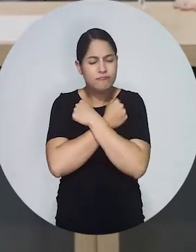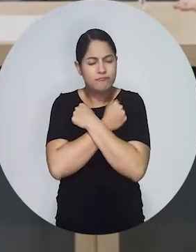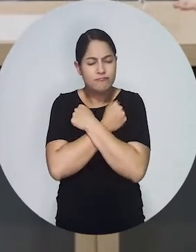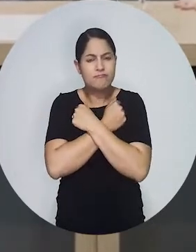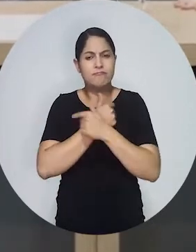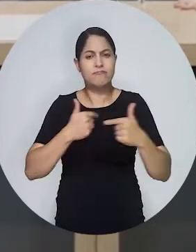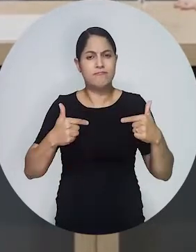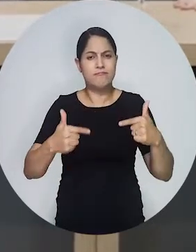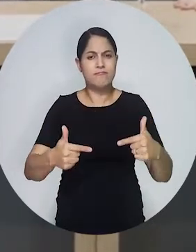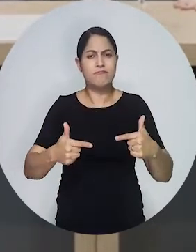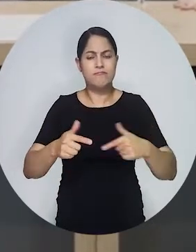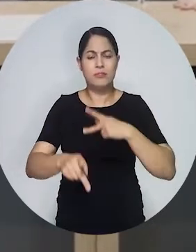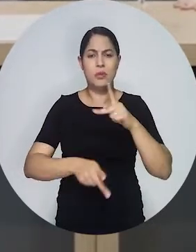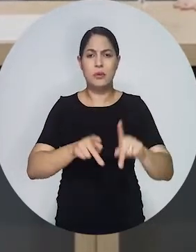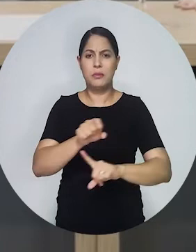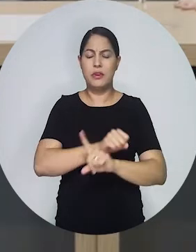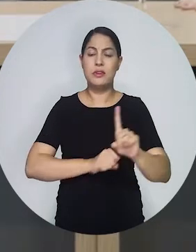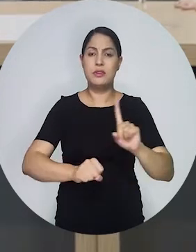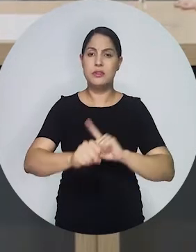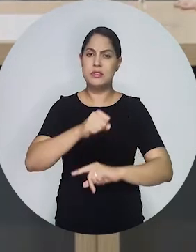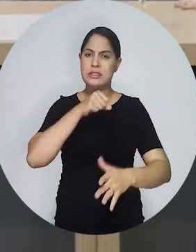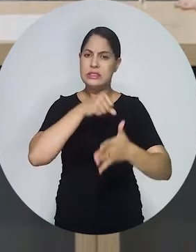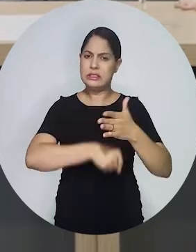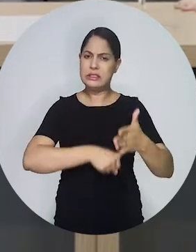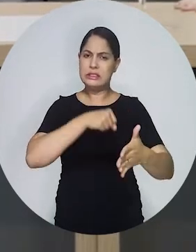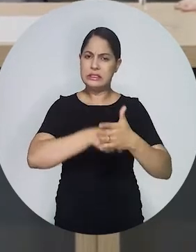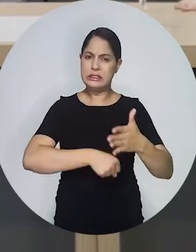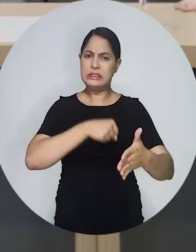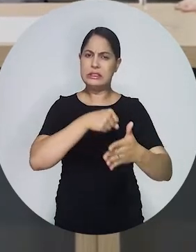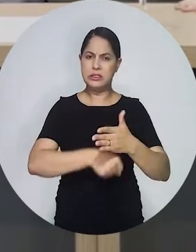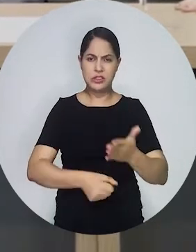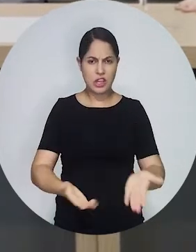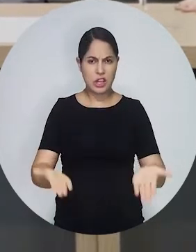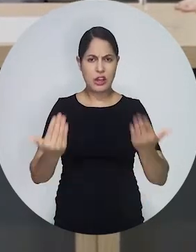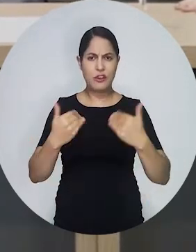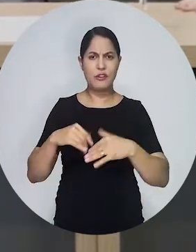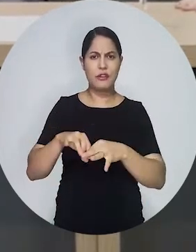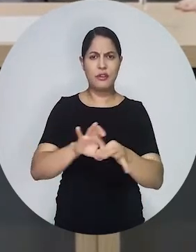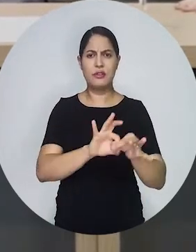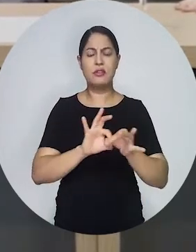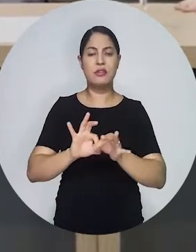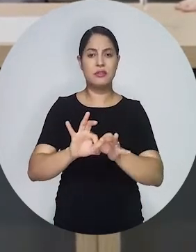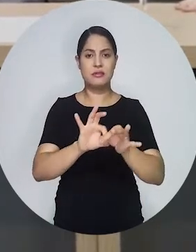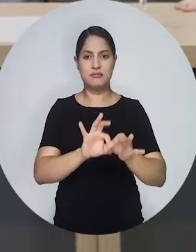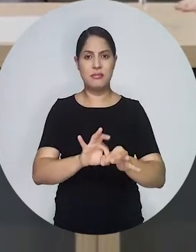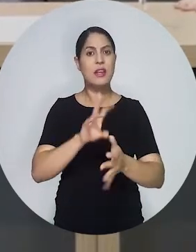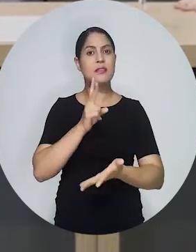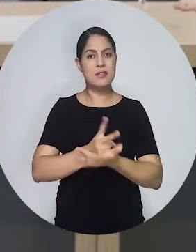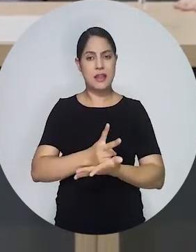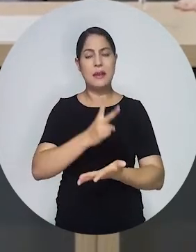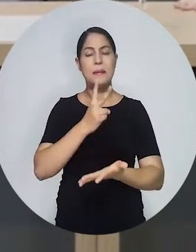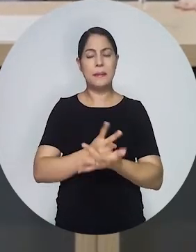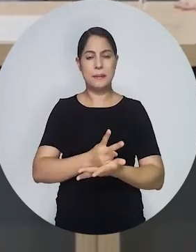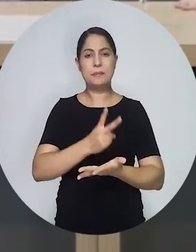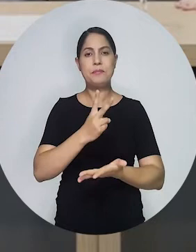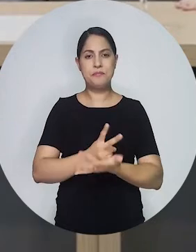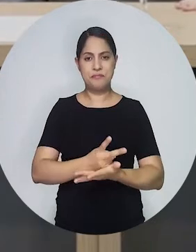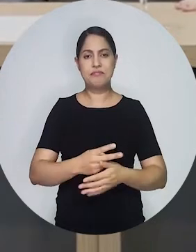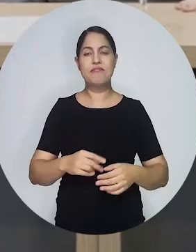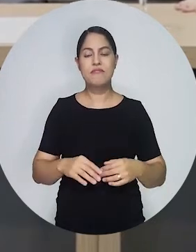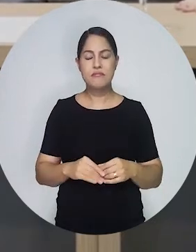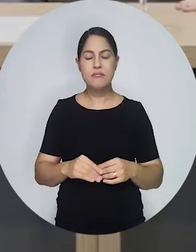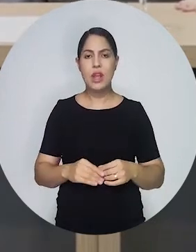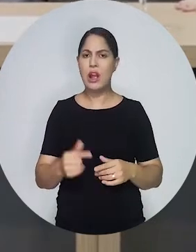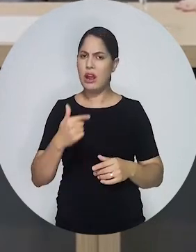ladear, se abraçar, andar de braços juntos, lutar pela sociedade, lutar pela advocacia. Sempre de forma apartidária e independente. Eu